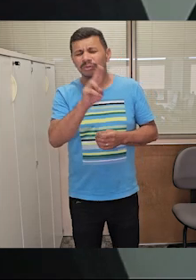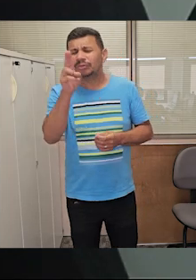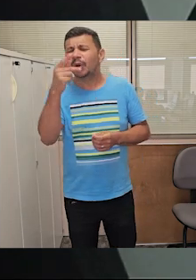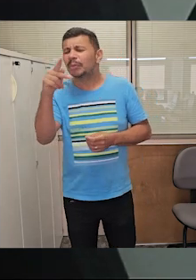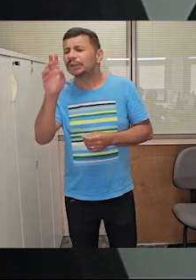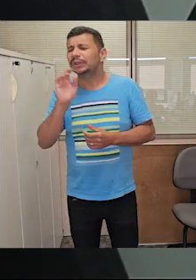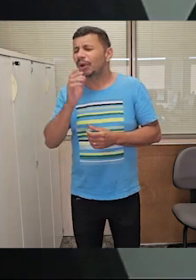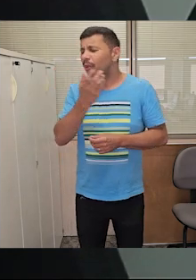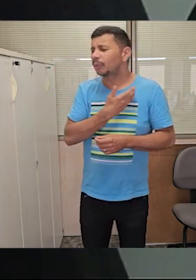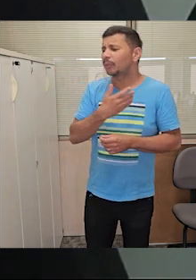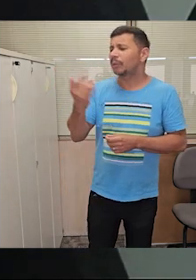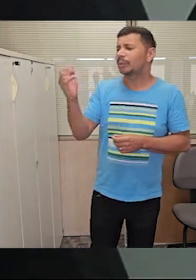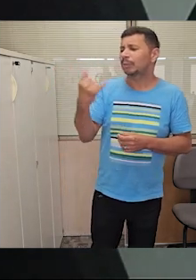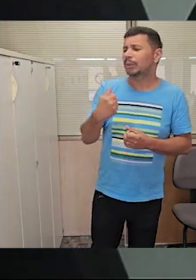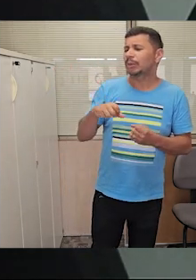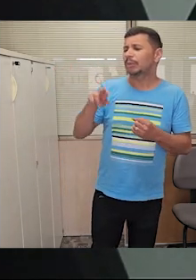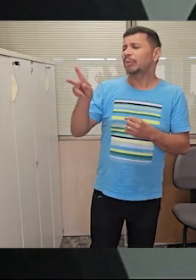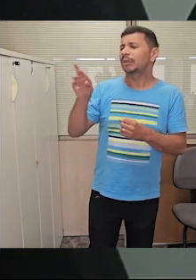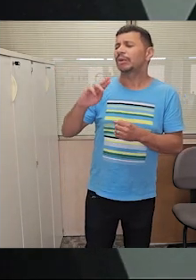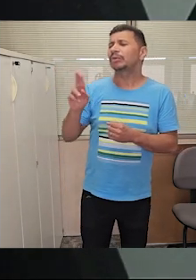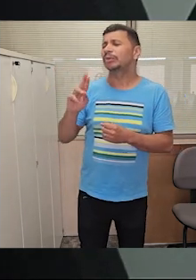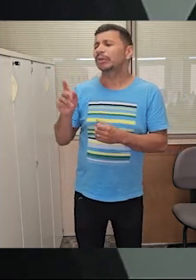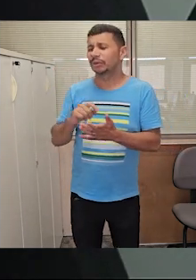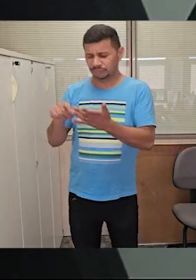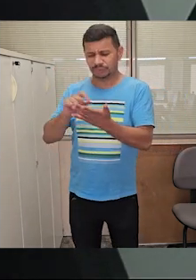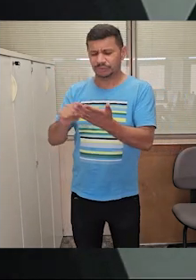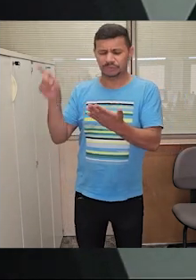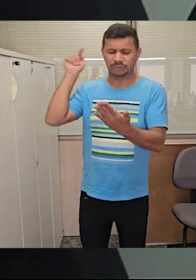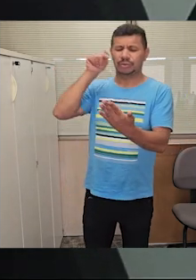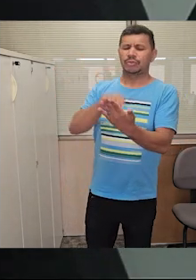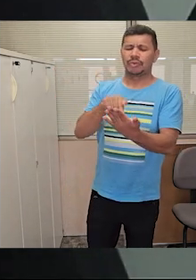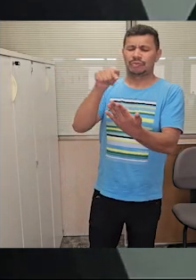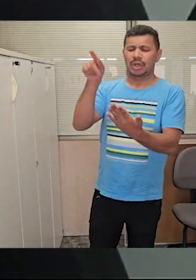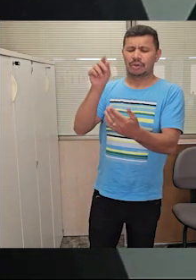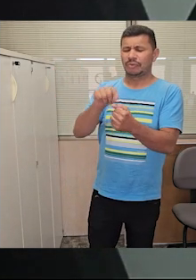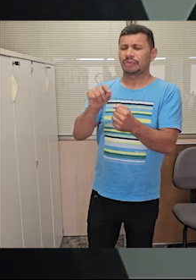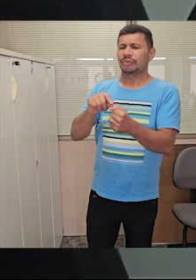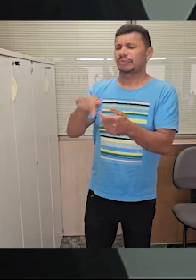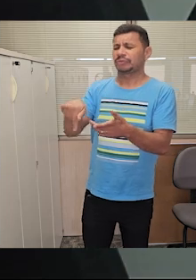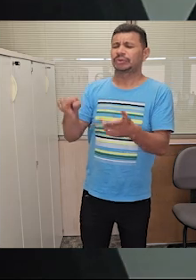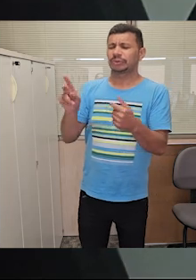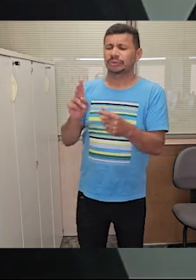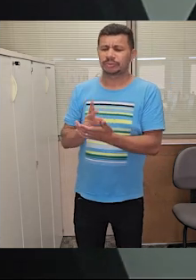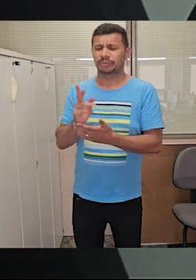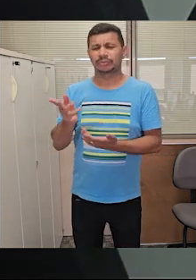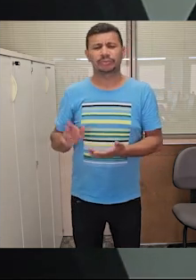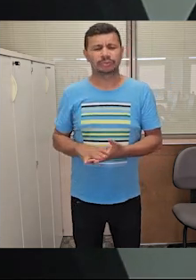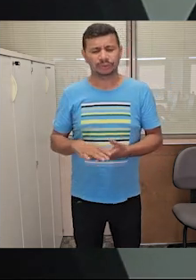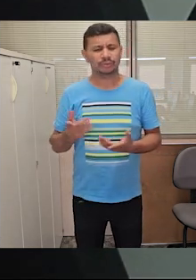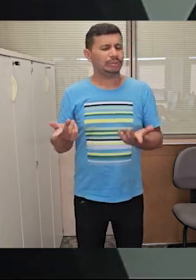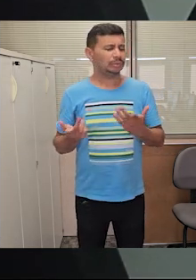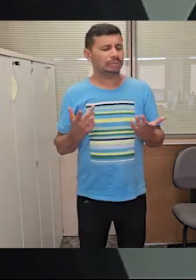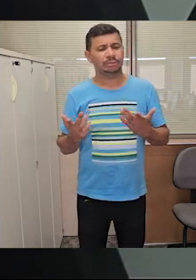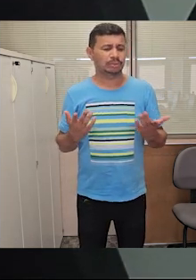seu nome? O companheiro falou, qual é o seu nome? Roque. Seu Roque, você vai ficar muito tempo aqui com a gente.